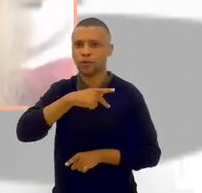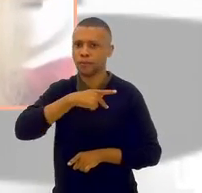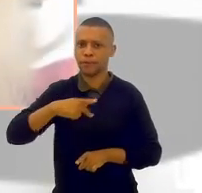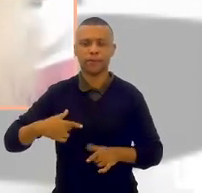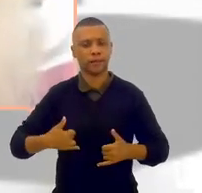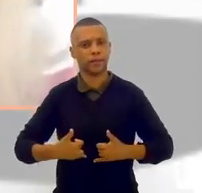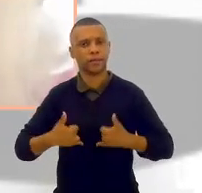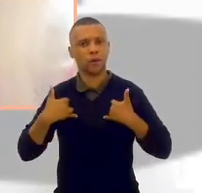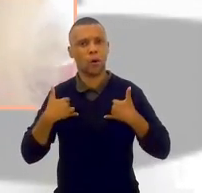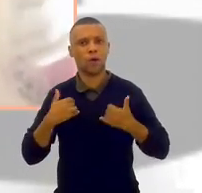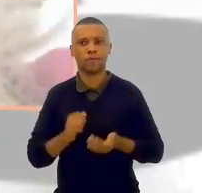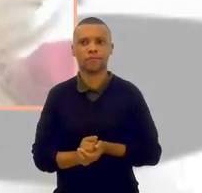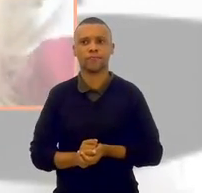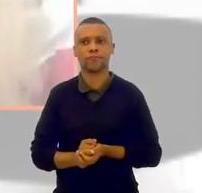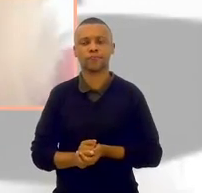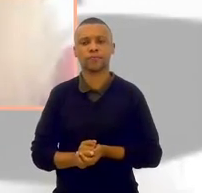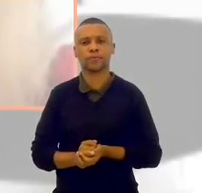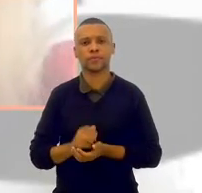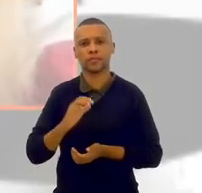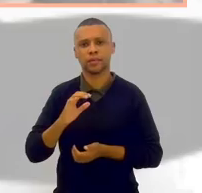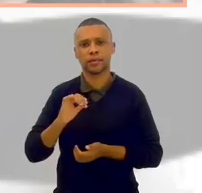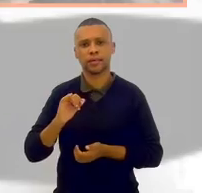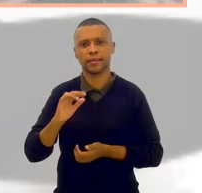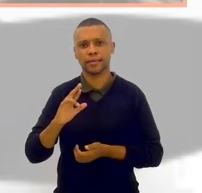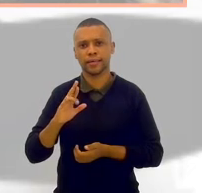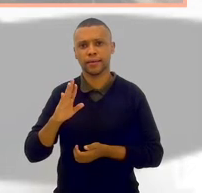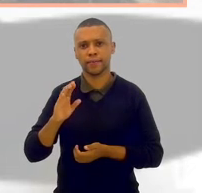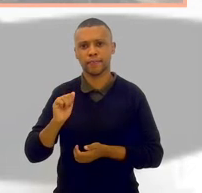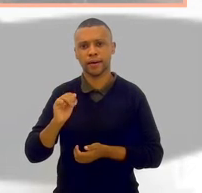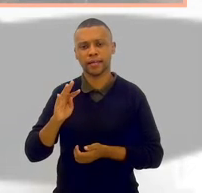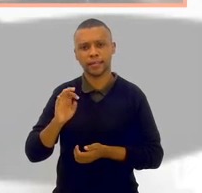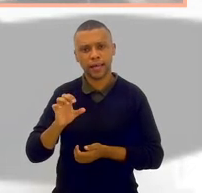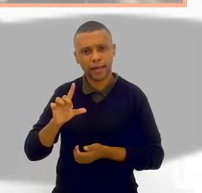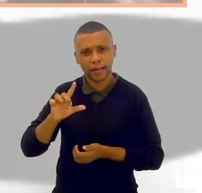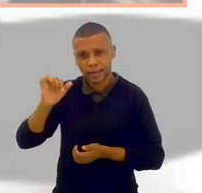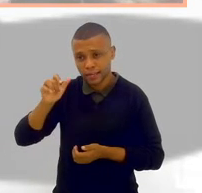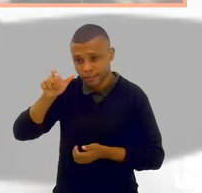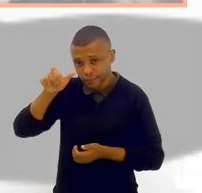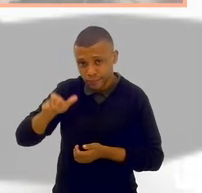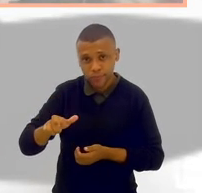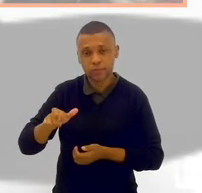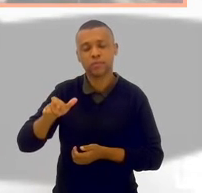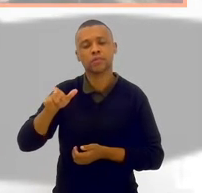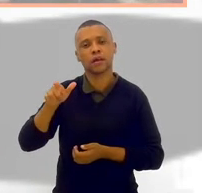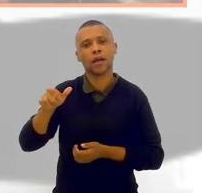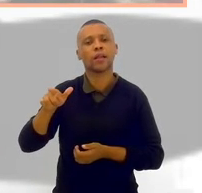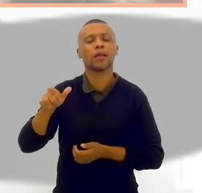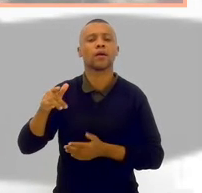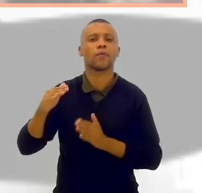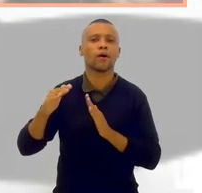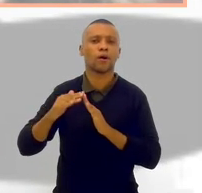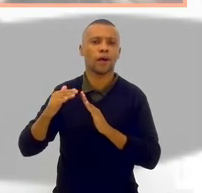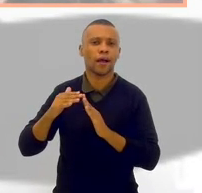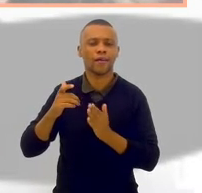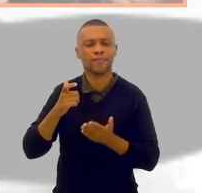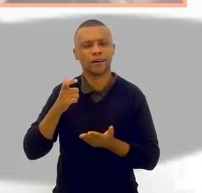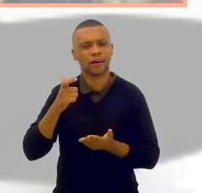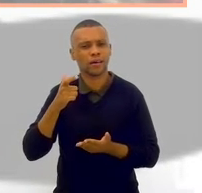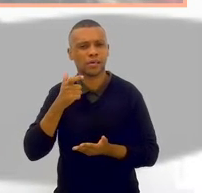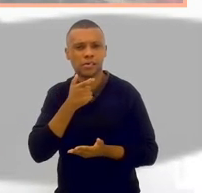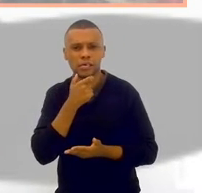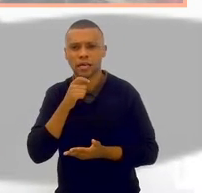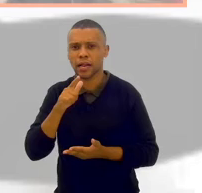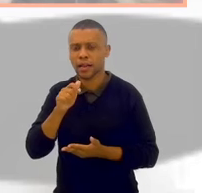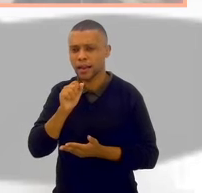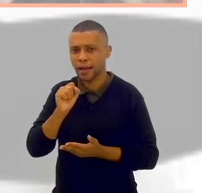nosso presidente de honra foi o Ciro Battelli, que também era de Las Vegas, foi vice-presidente do